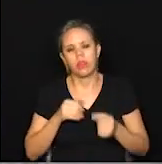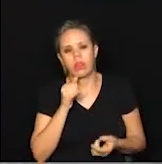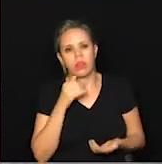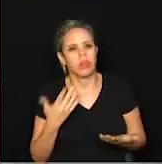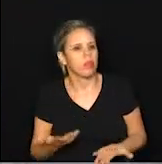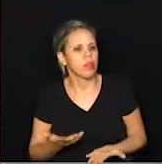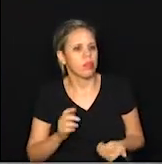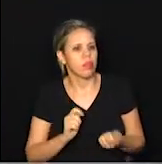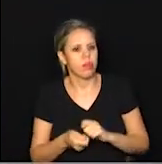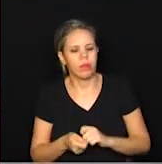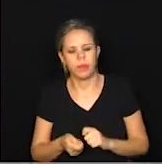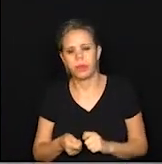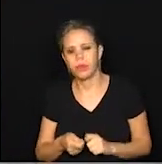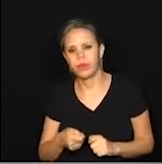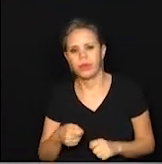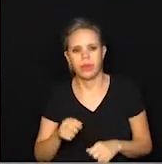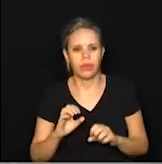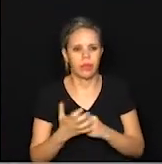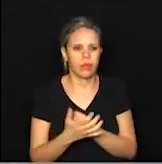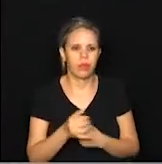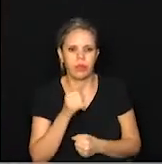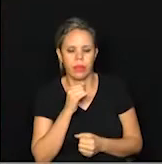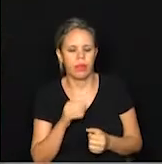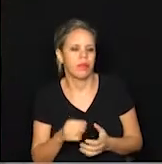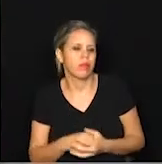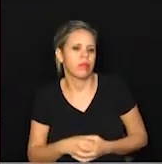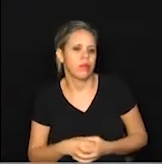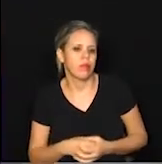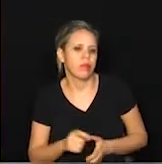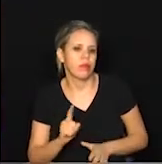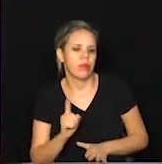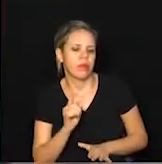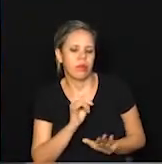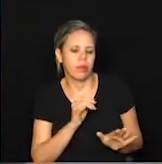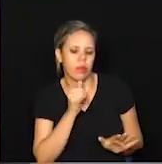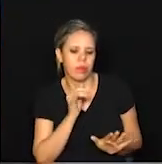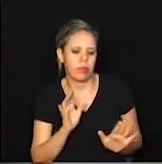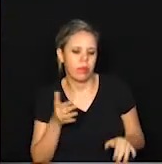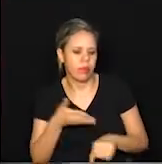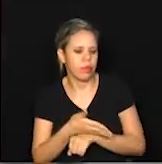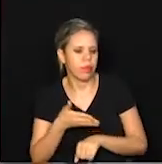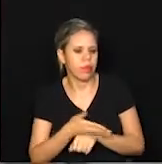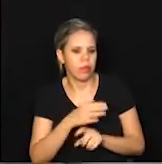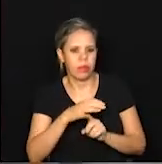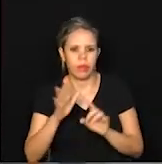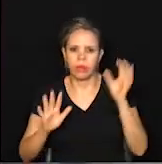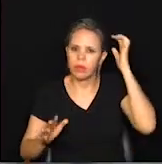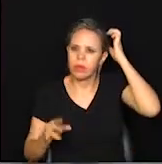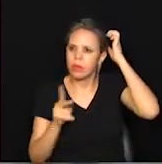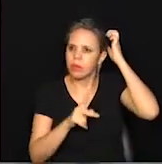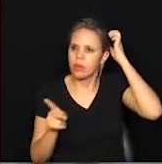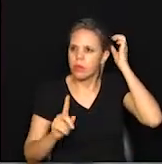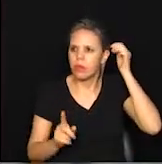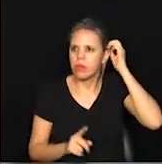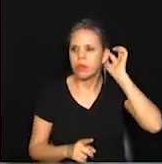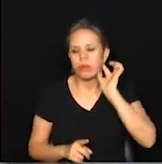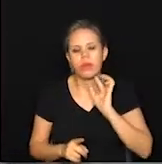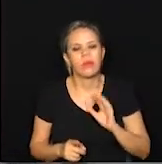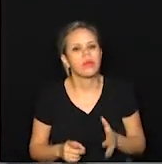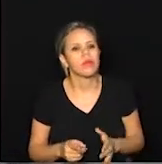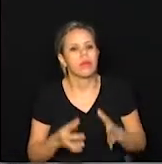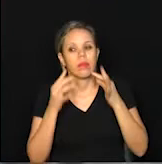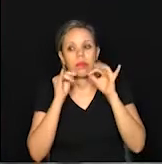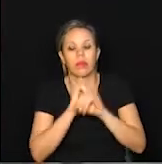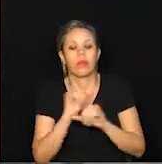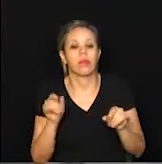ser adaptado enquanto Covid, para não expor também nem quem frequenta as praças, nem os professores, e alertar